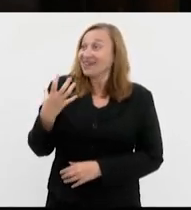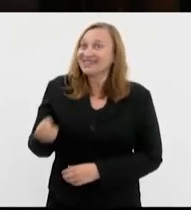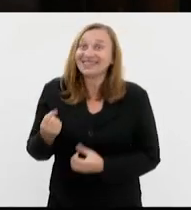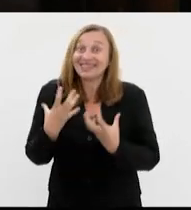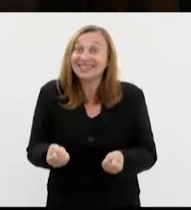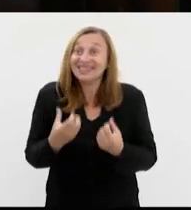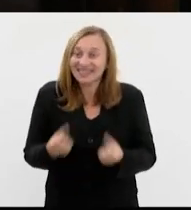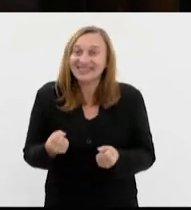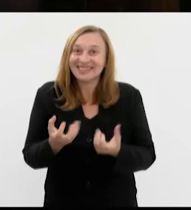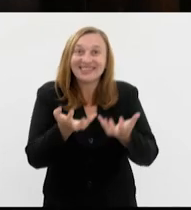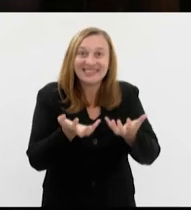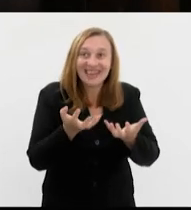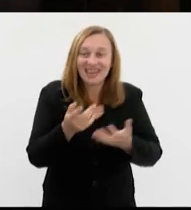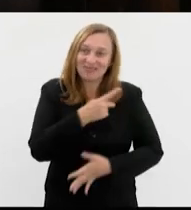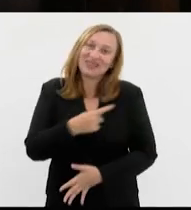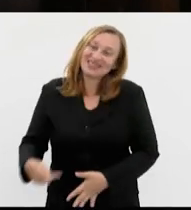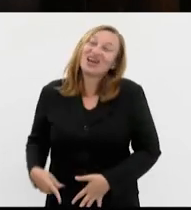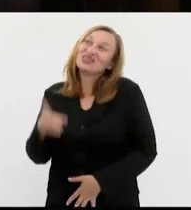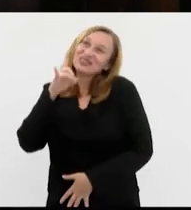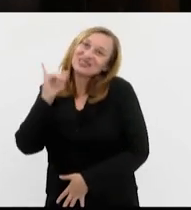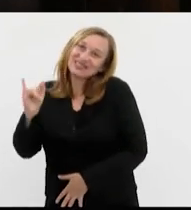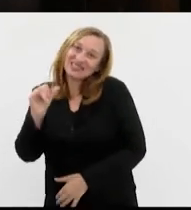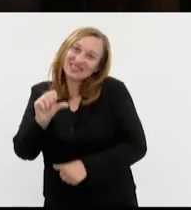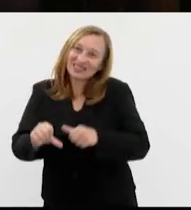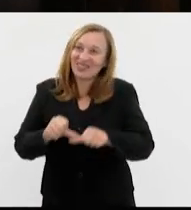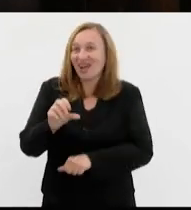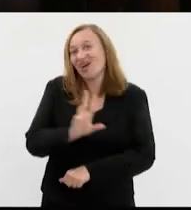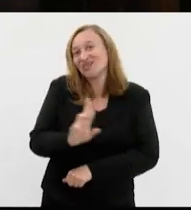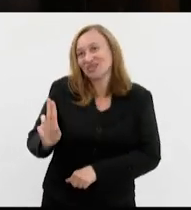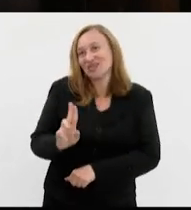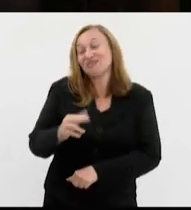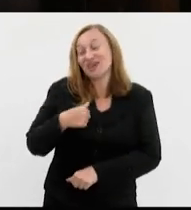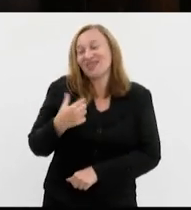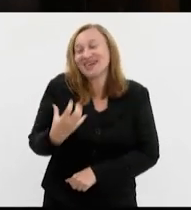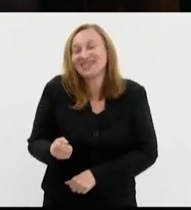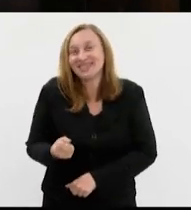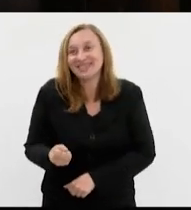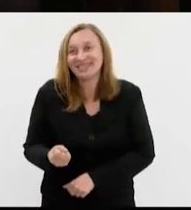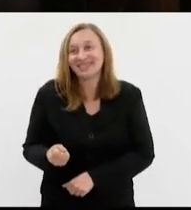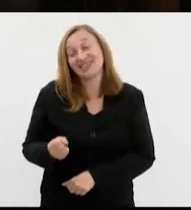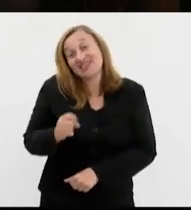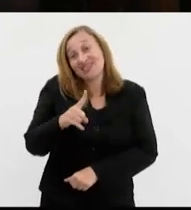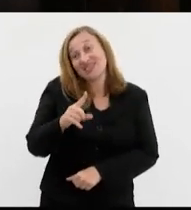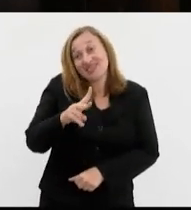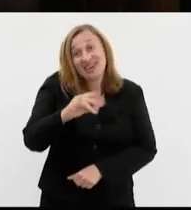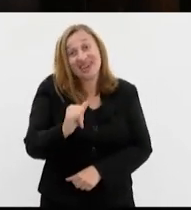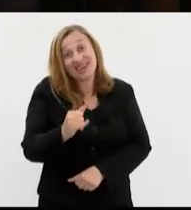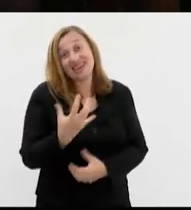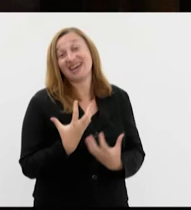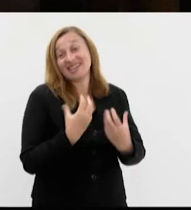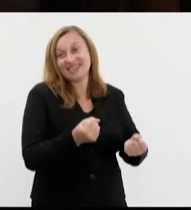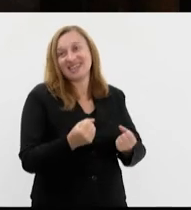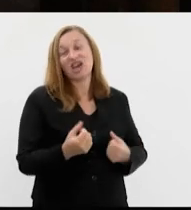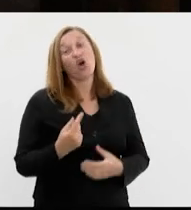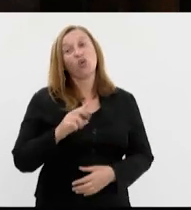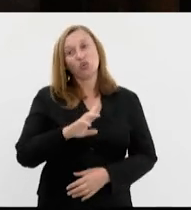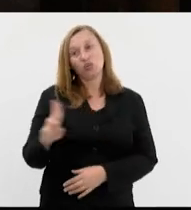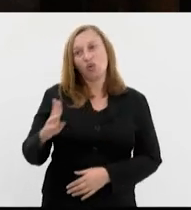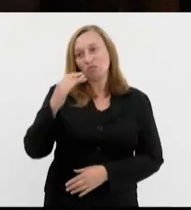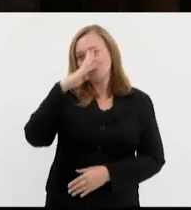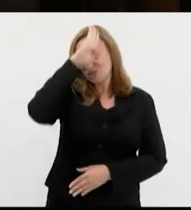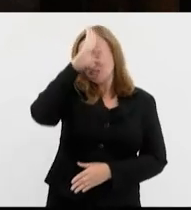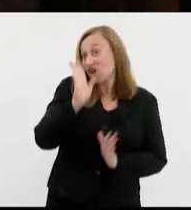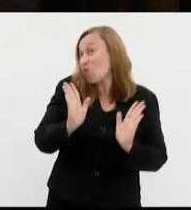Se o senhor quiser, presidente, pedir ao Bolsonaro, vai que ele autoriza um pedido do senhor. Cuidado, o nome Bolsonaro